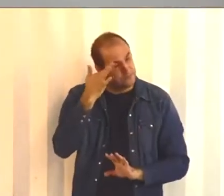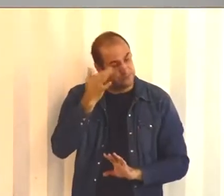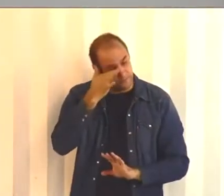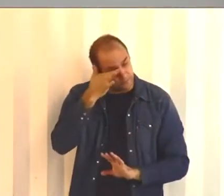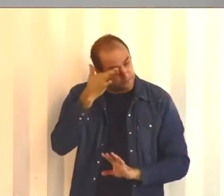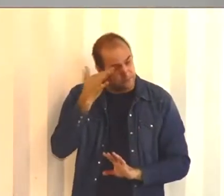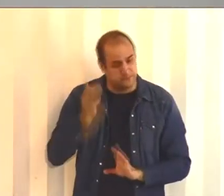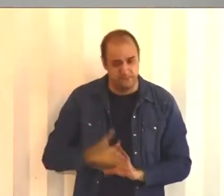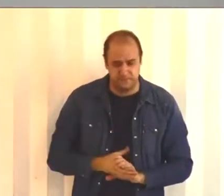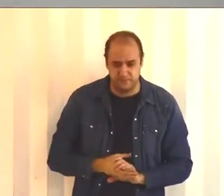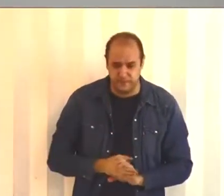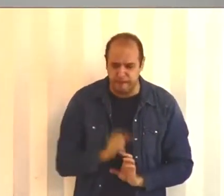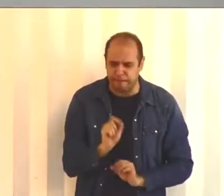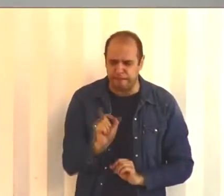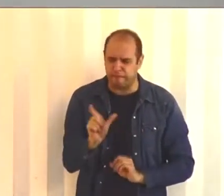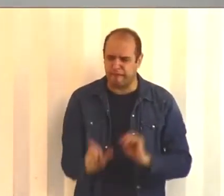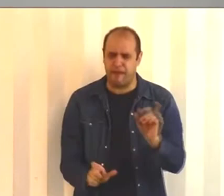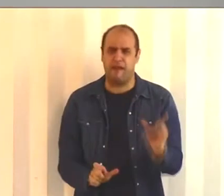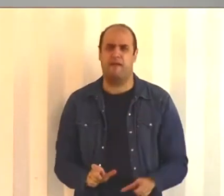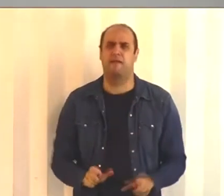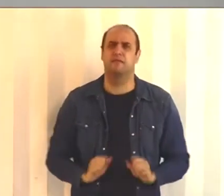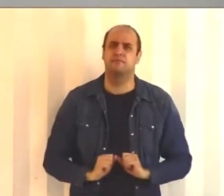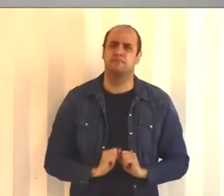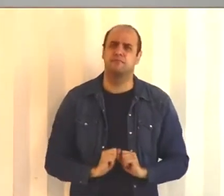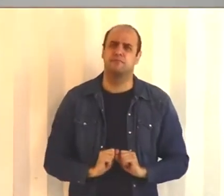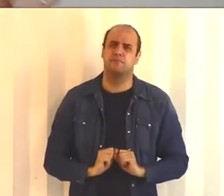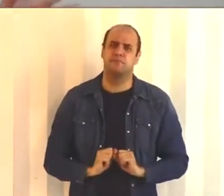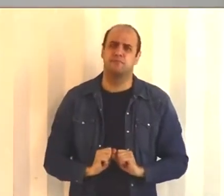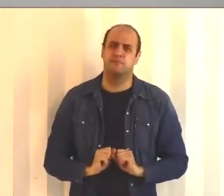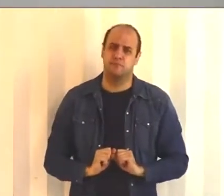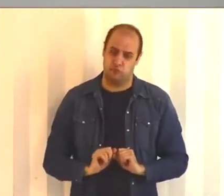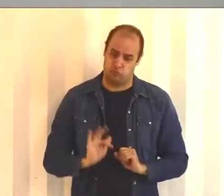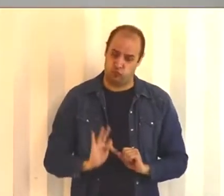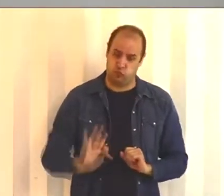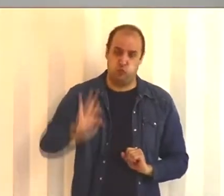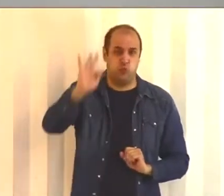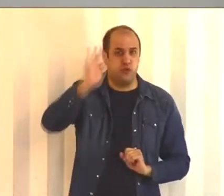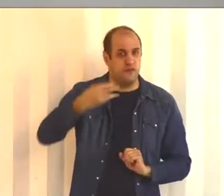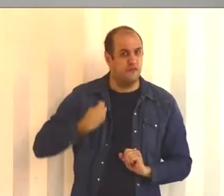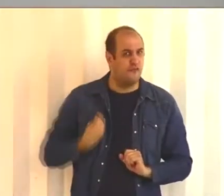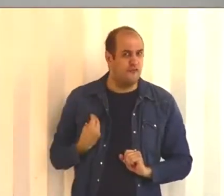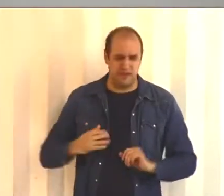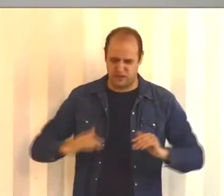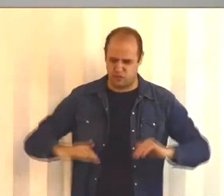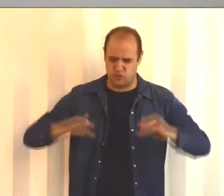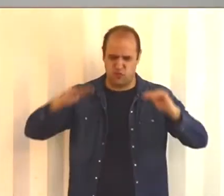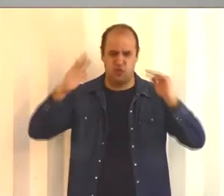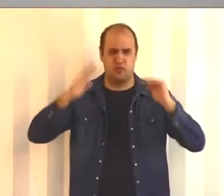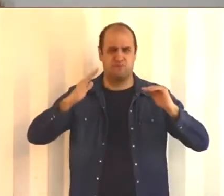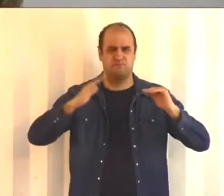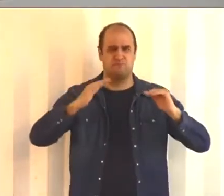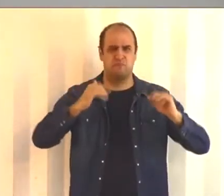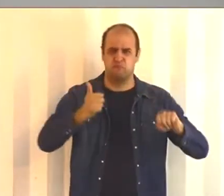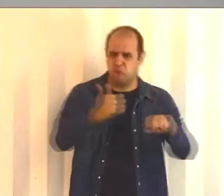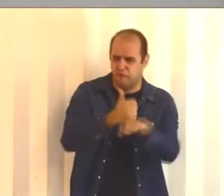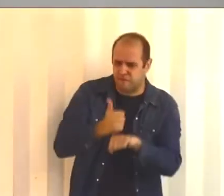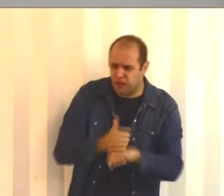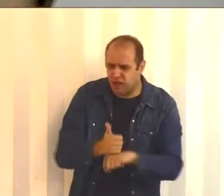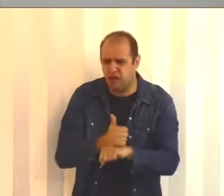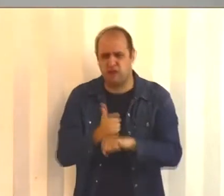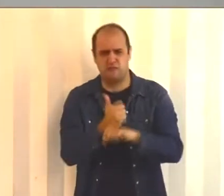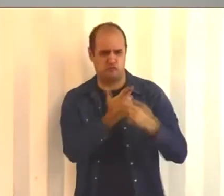filhos. Quem são os nossos filhos? O que eles serão na vida, entre profissões,